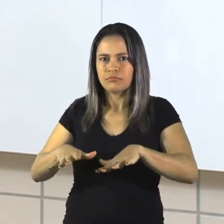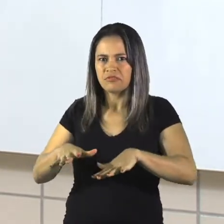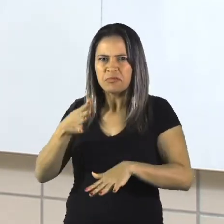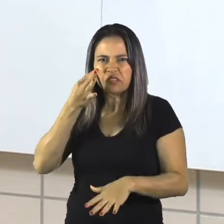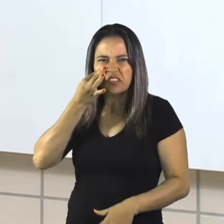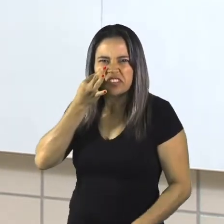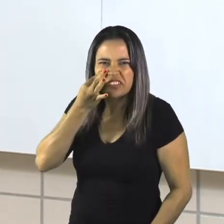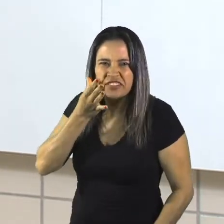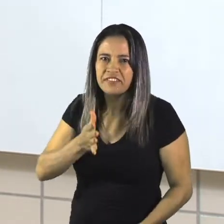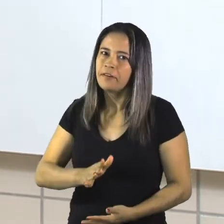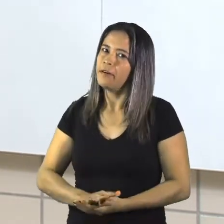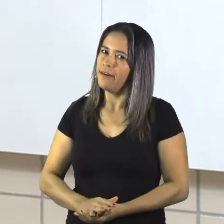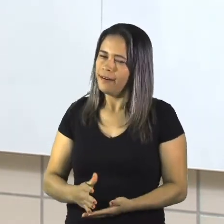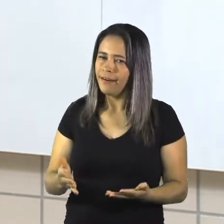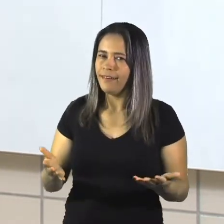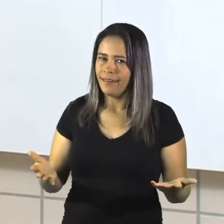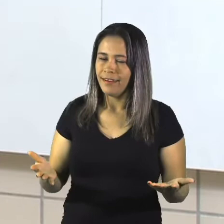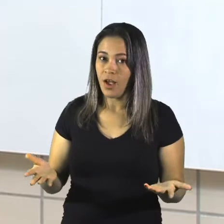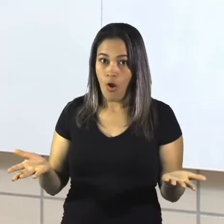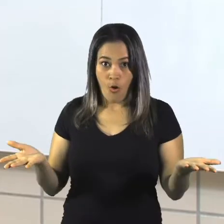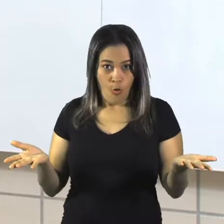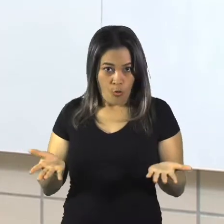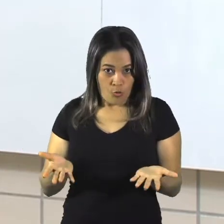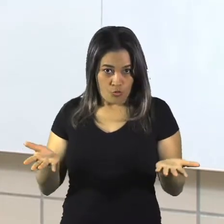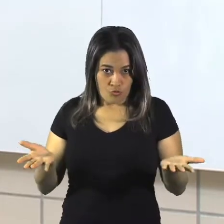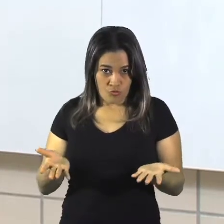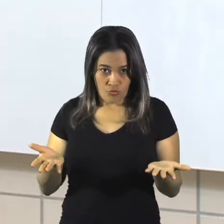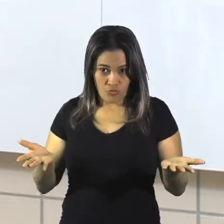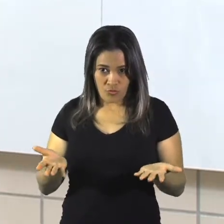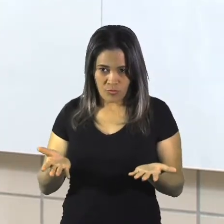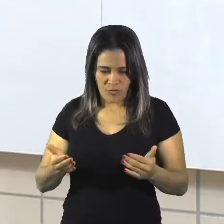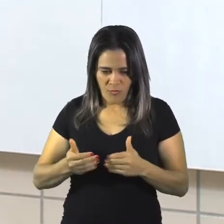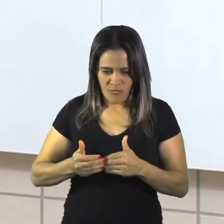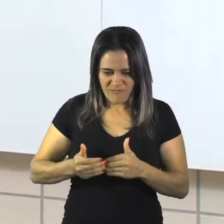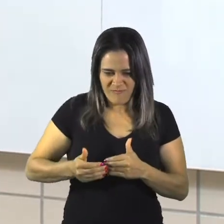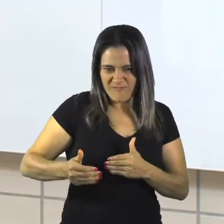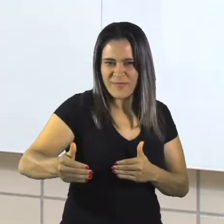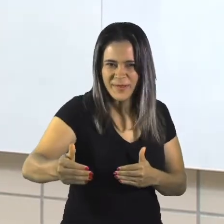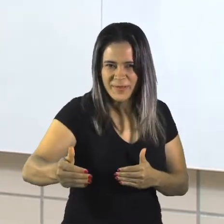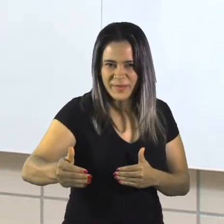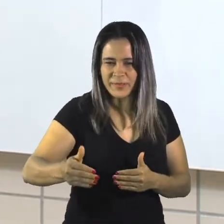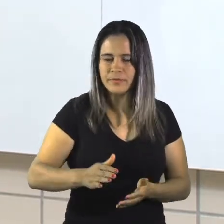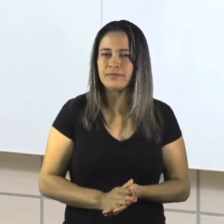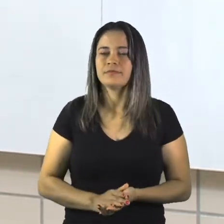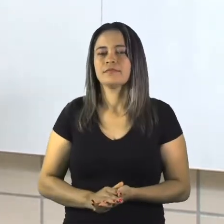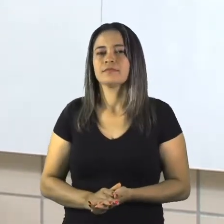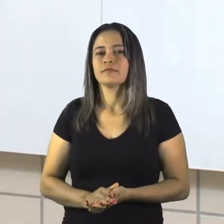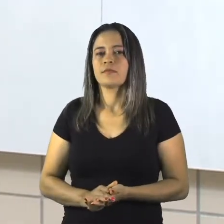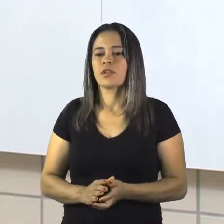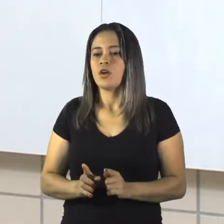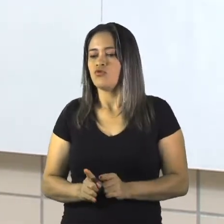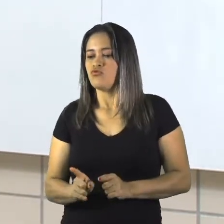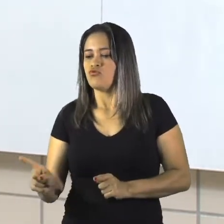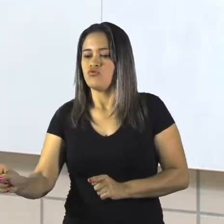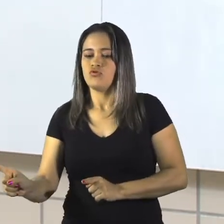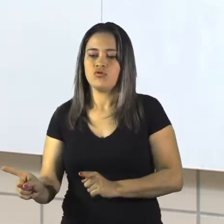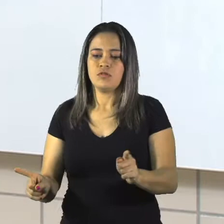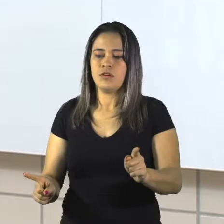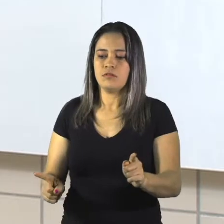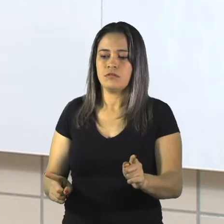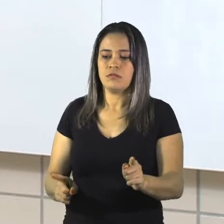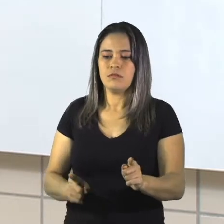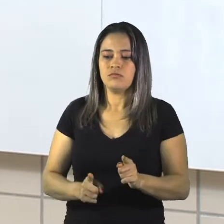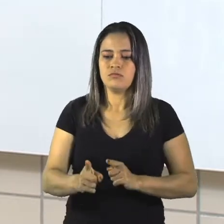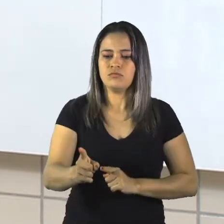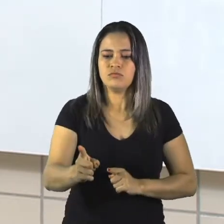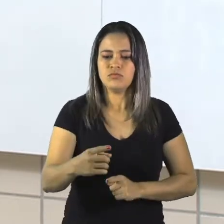atenção? Só que hoje nós vamos avançar um pouquinho mais. Nós vamos falar sobre direção e sentido,